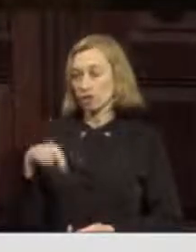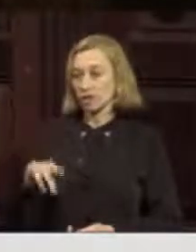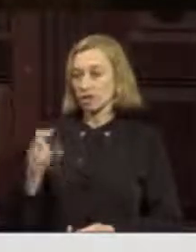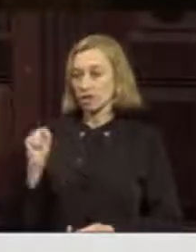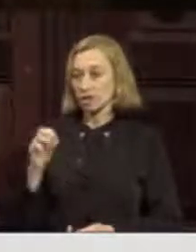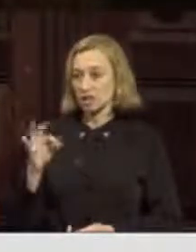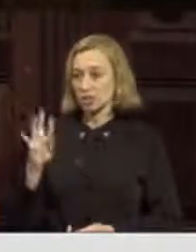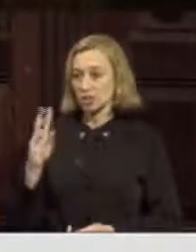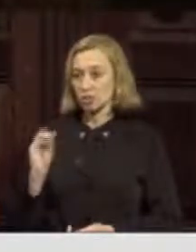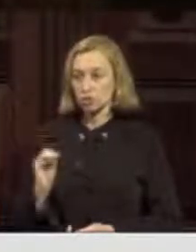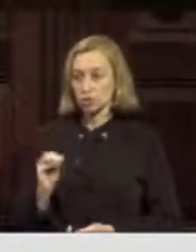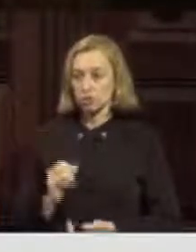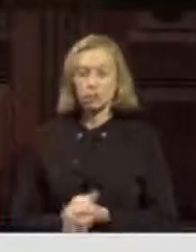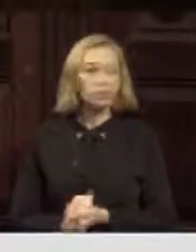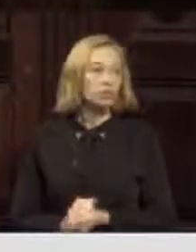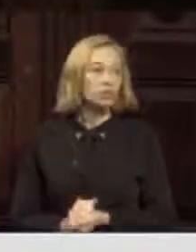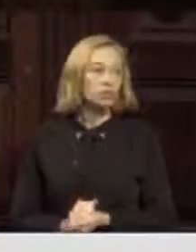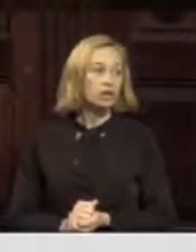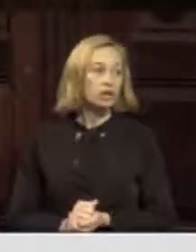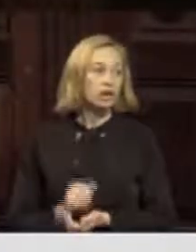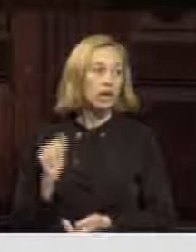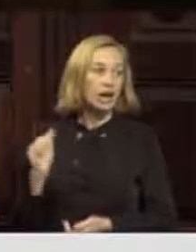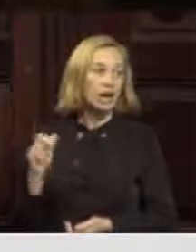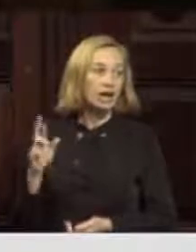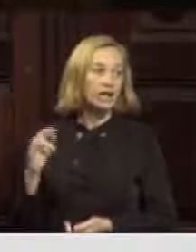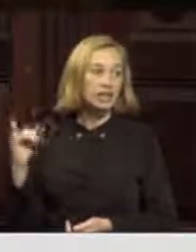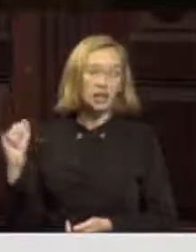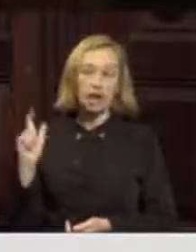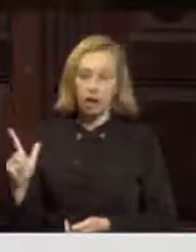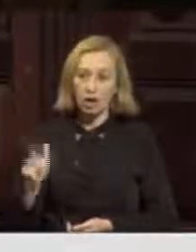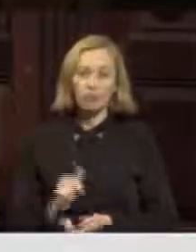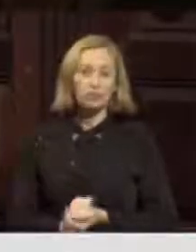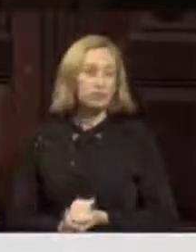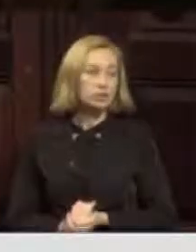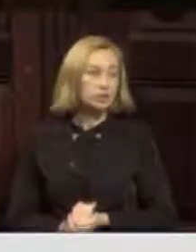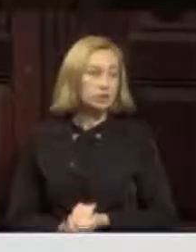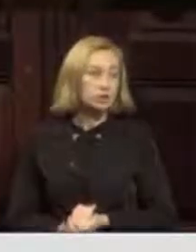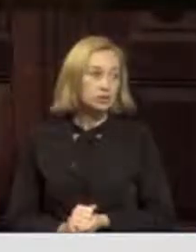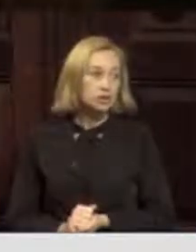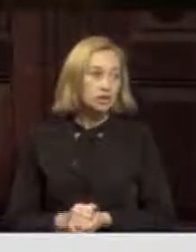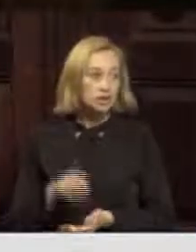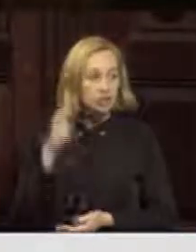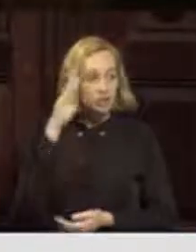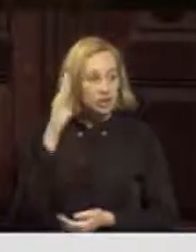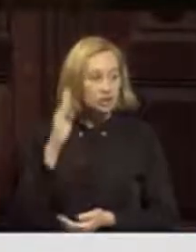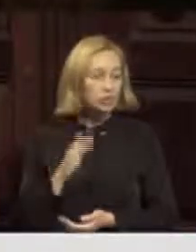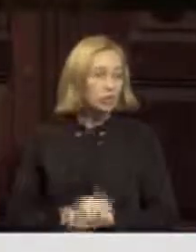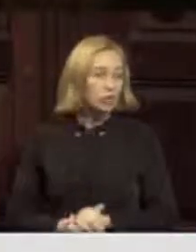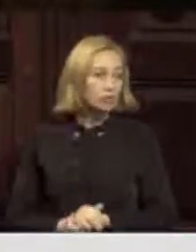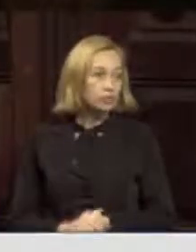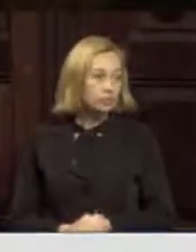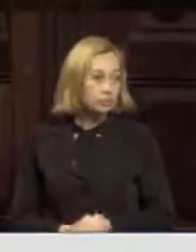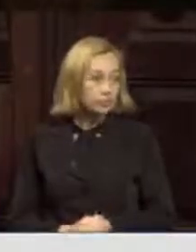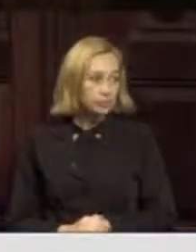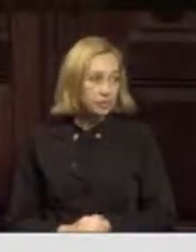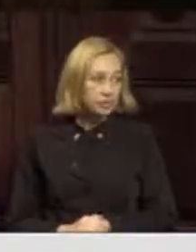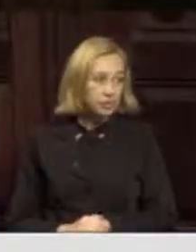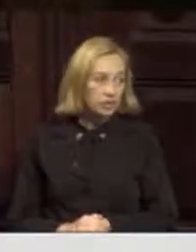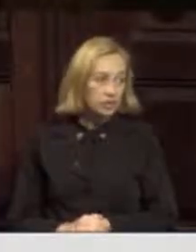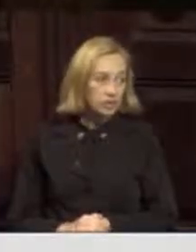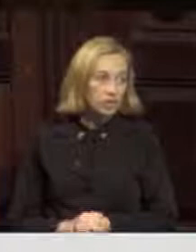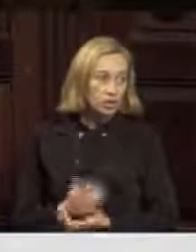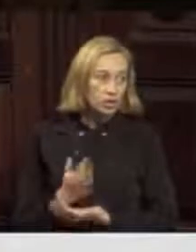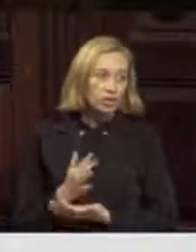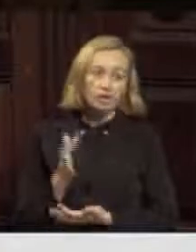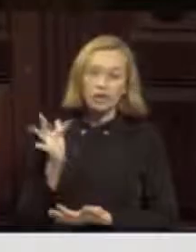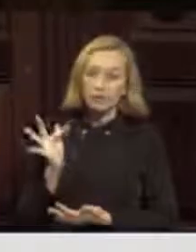Rio Preto, Areal, Sumidouro, mas especialmente o corredor entre Friburgo